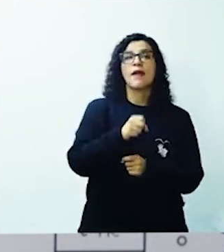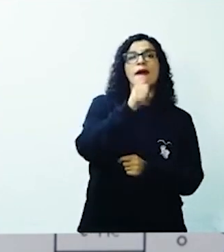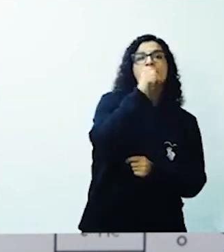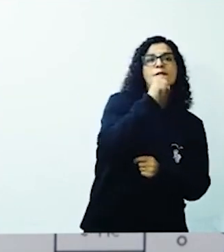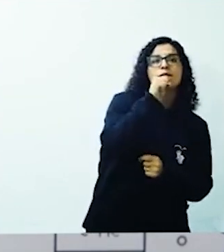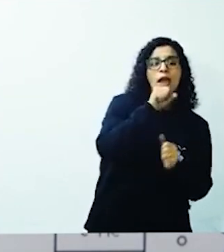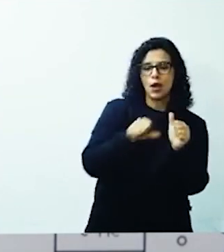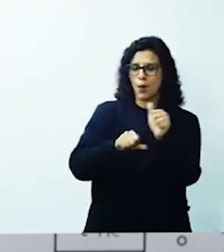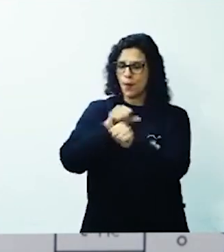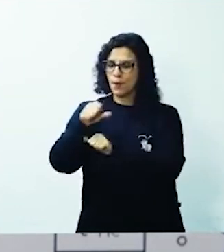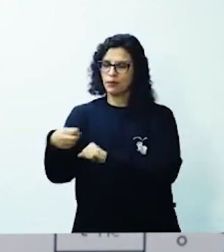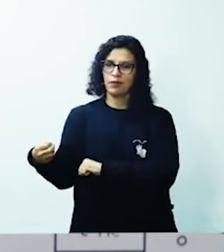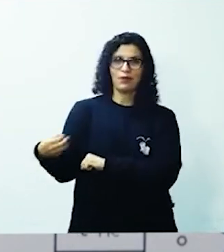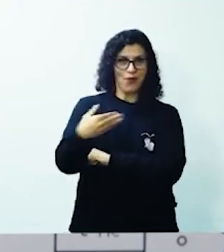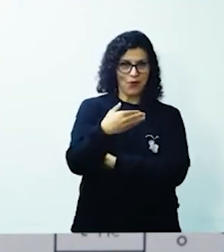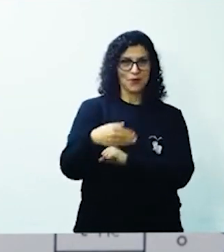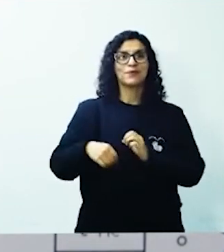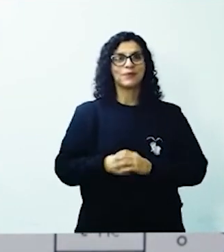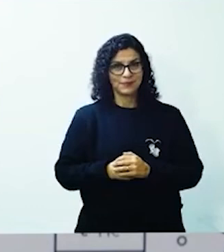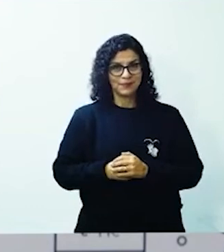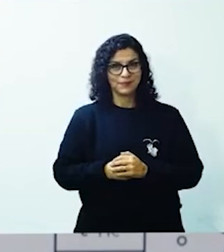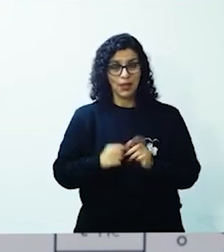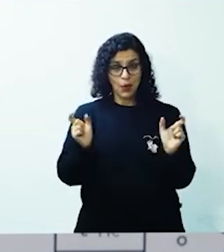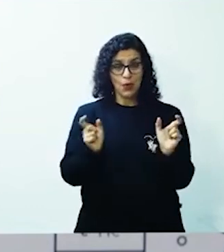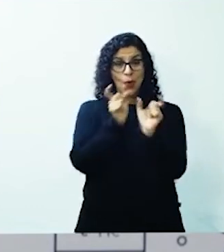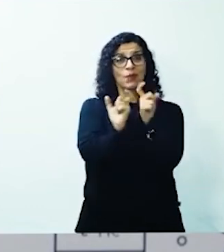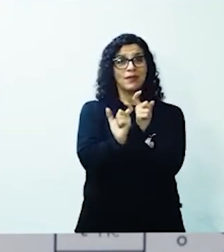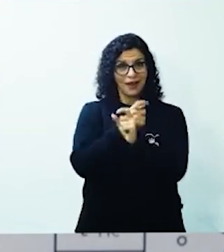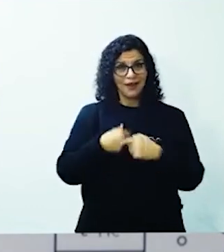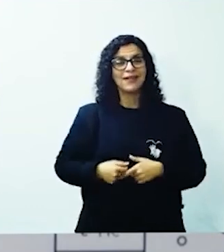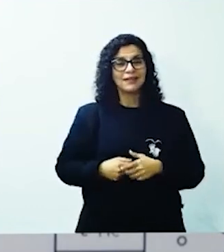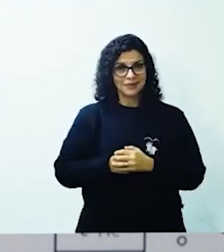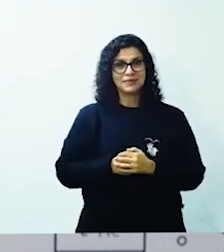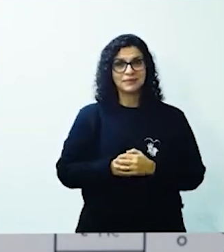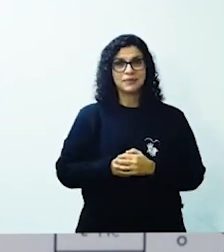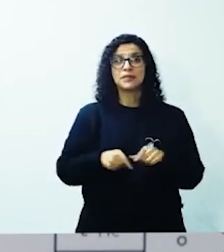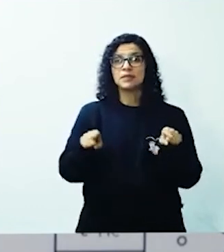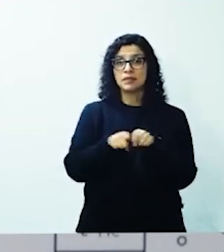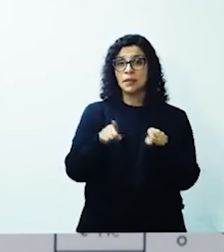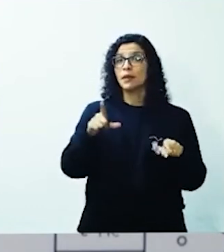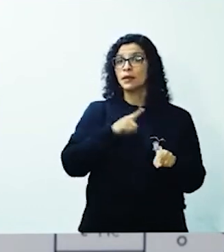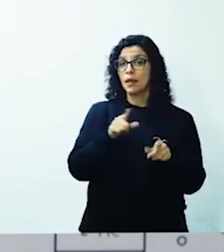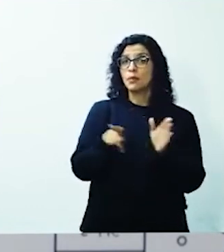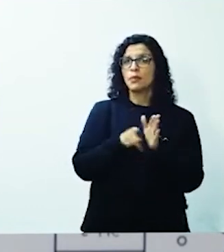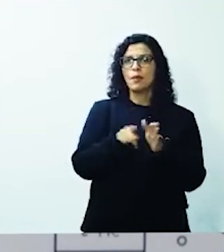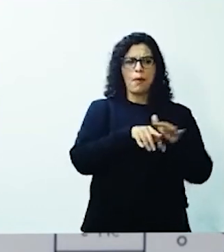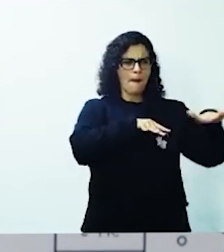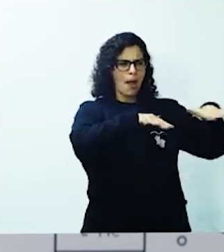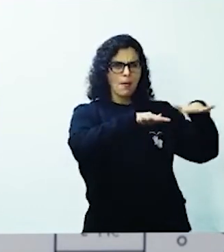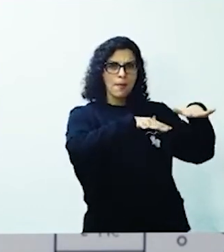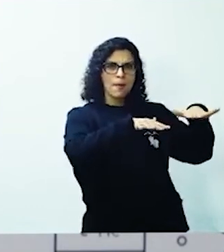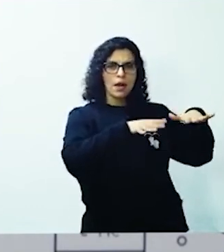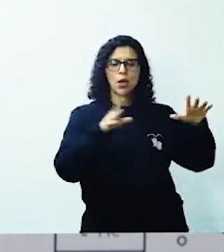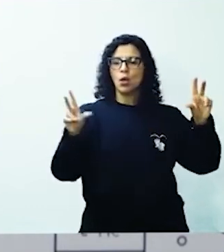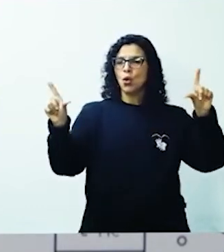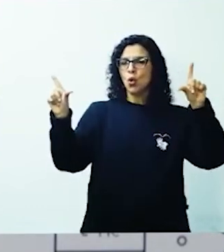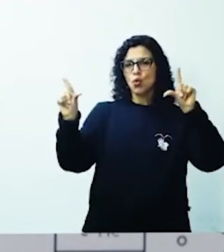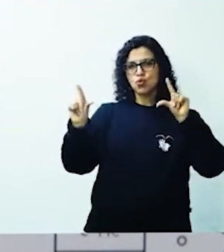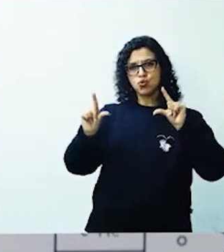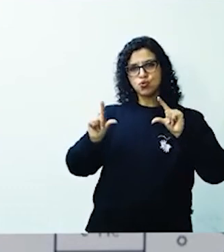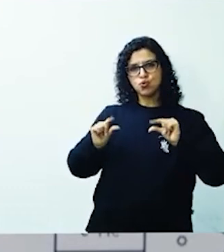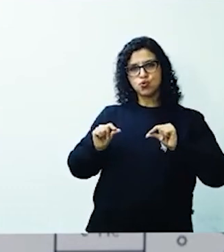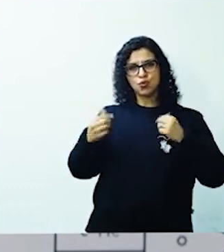velho e o novo. São palavras contrárias. Depois, agito e